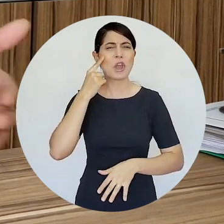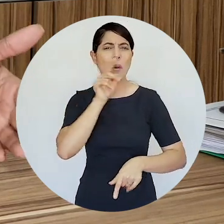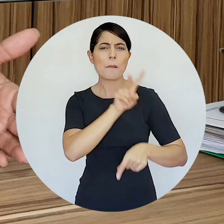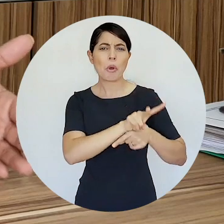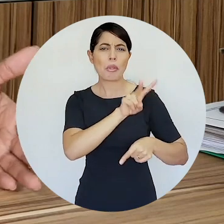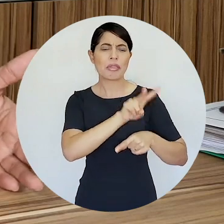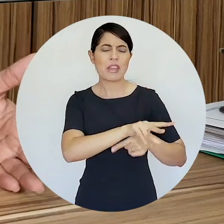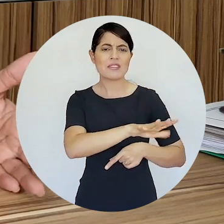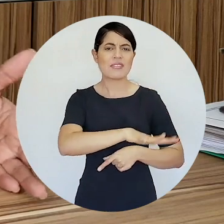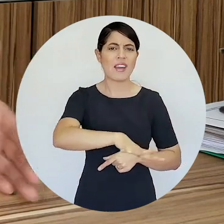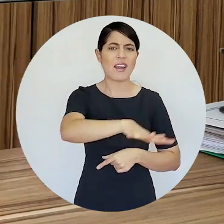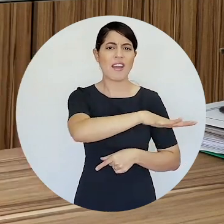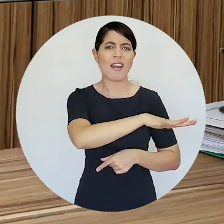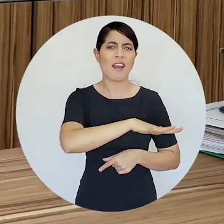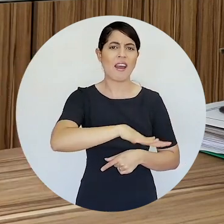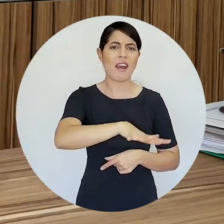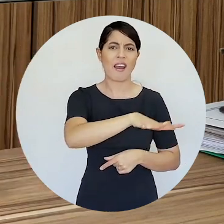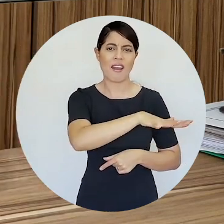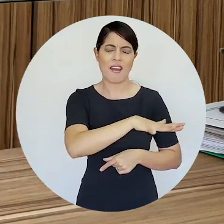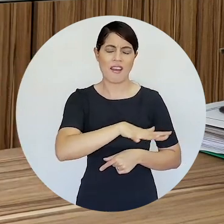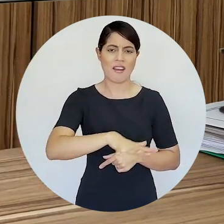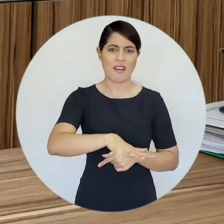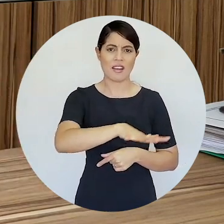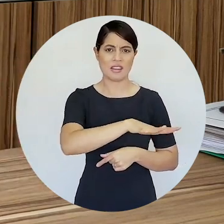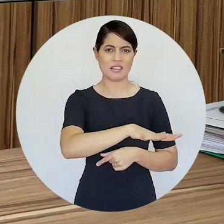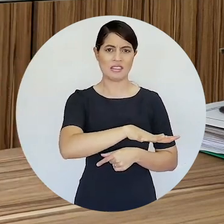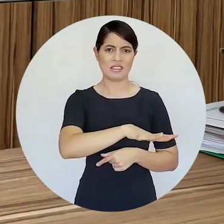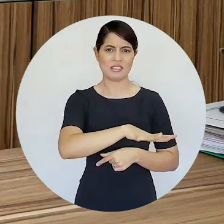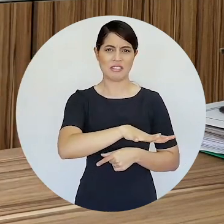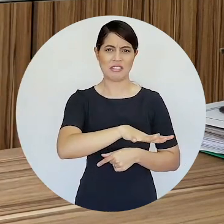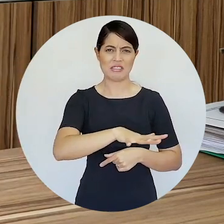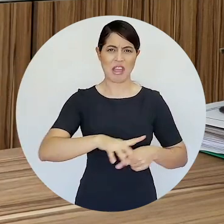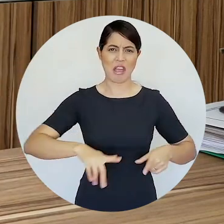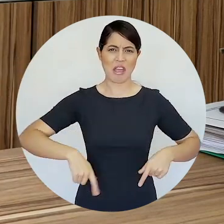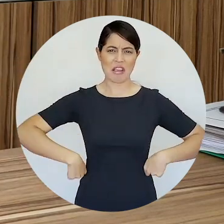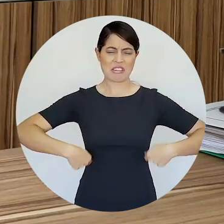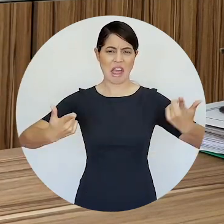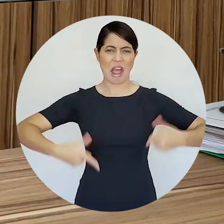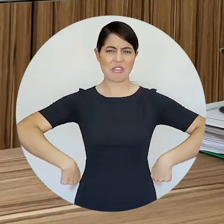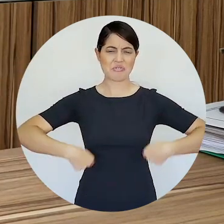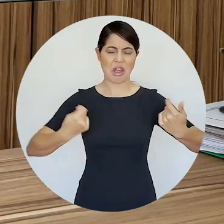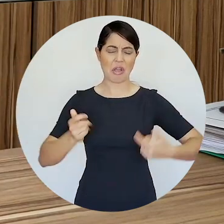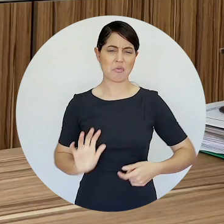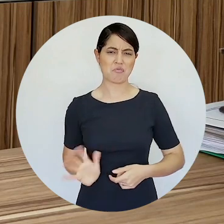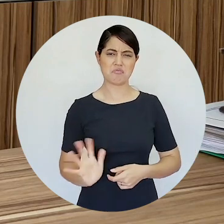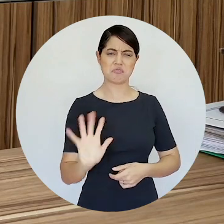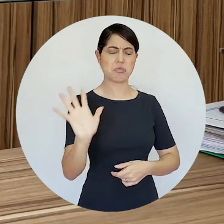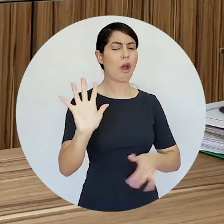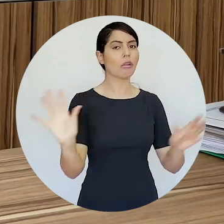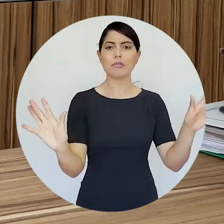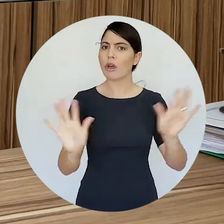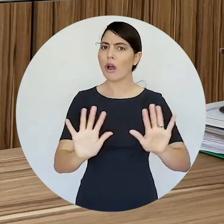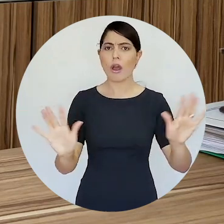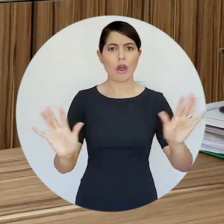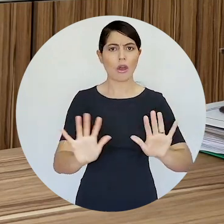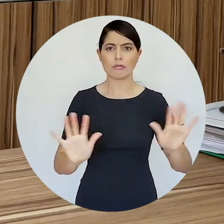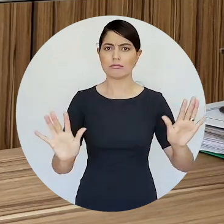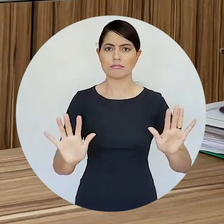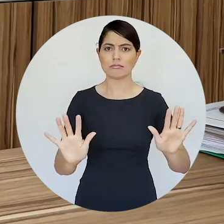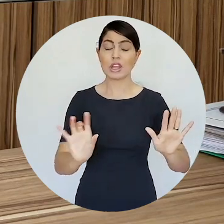se proteger, para se permanecer com essas unidades, há um dispendioso